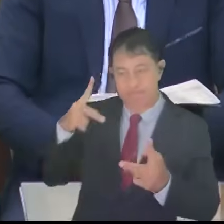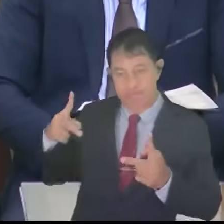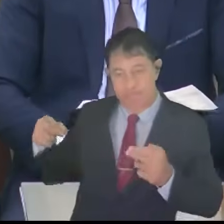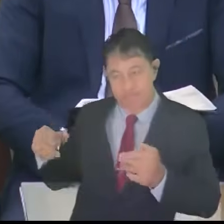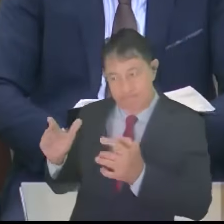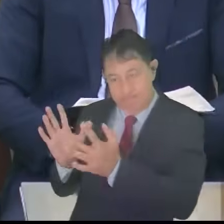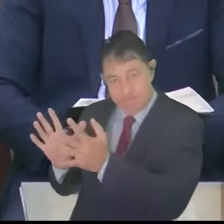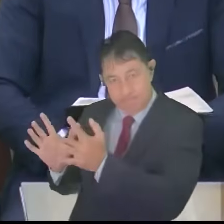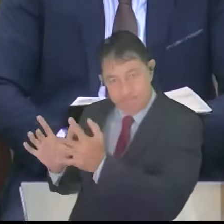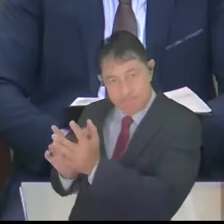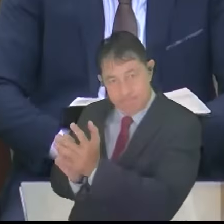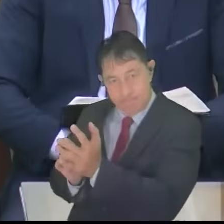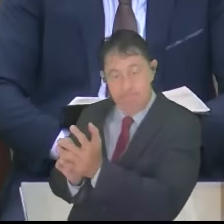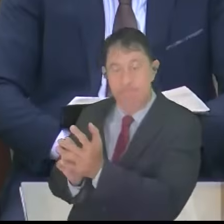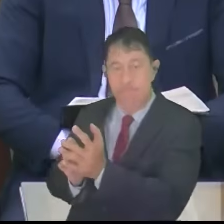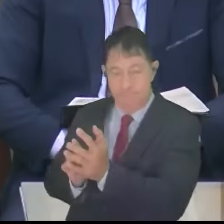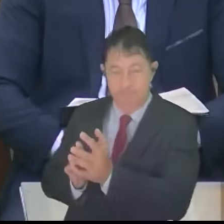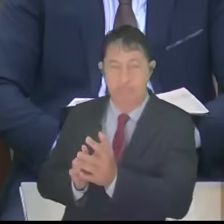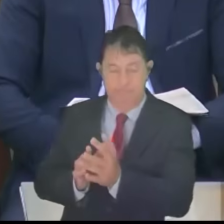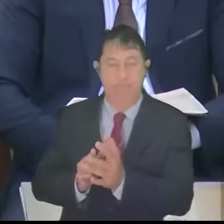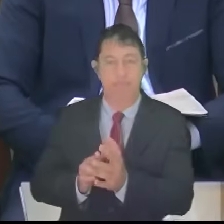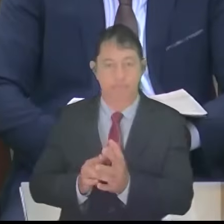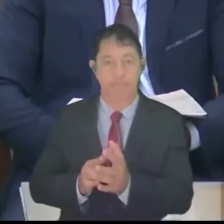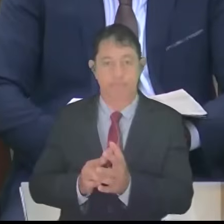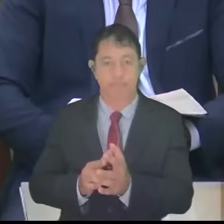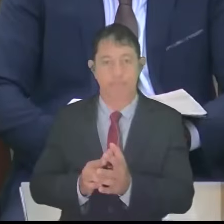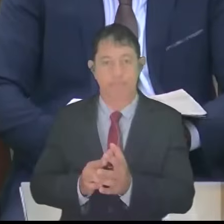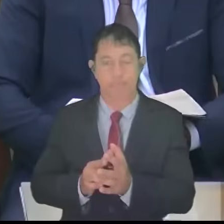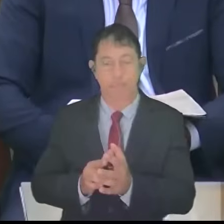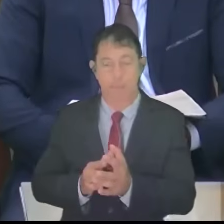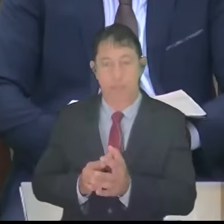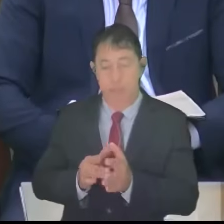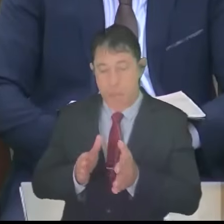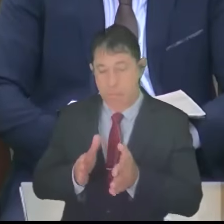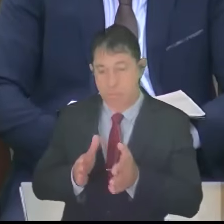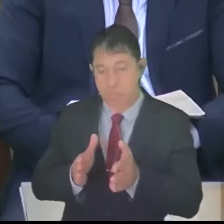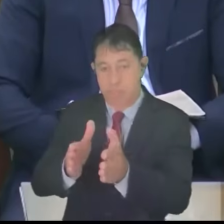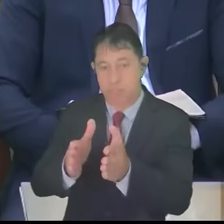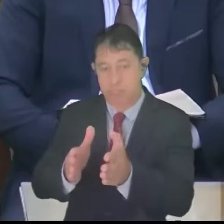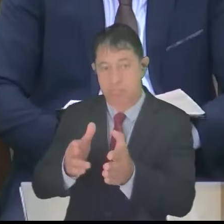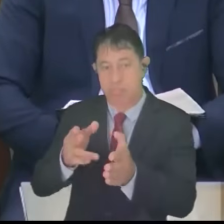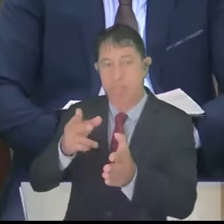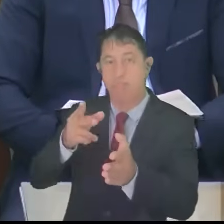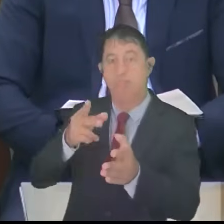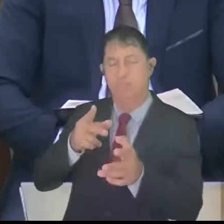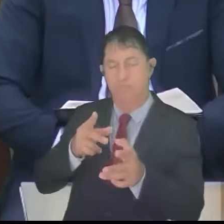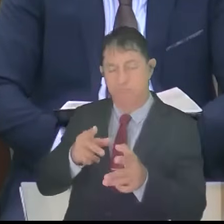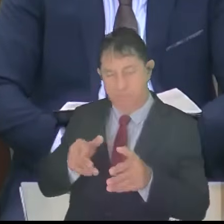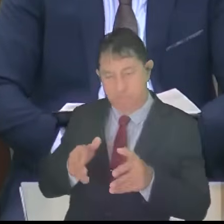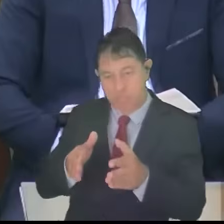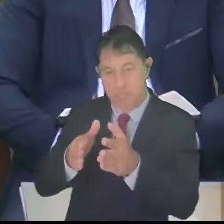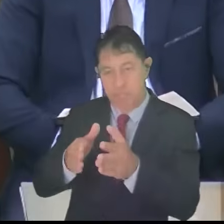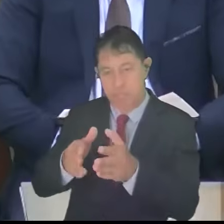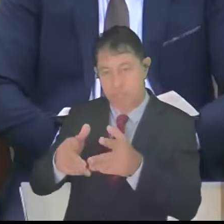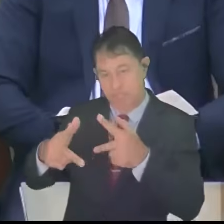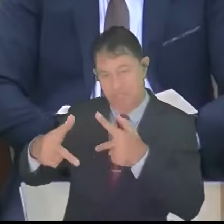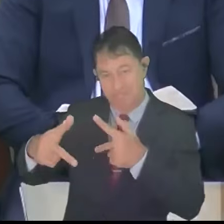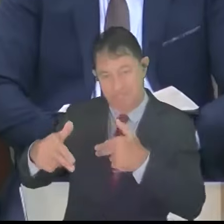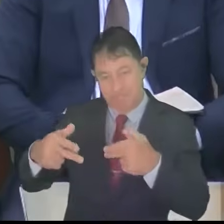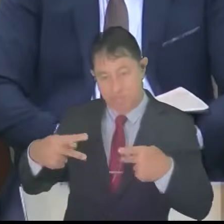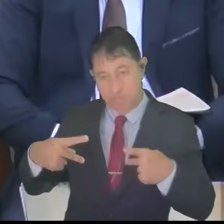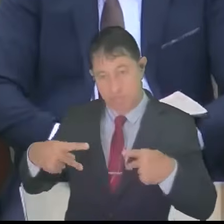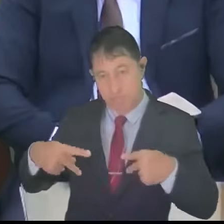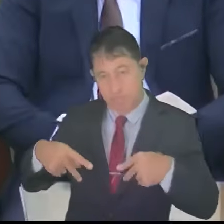Os dois bois no mesmo jugo, eles têm que ir para o mesmo lugar, eles têm que ir na mesma direção. Quando